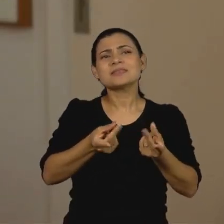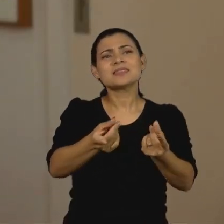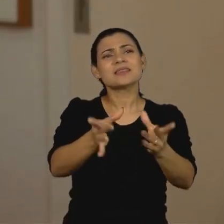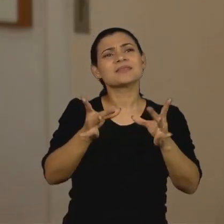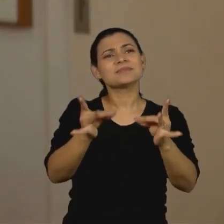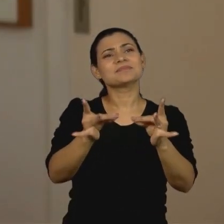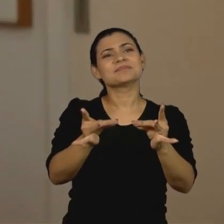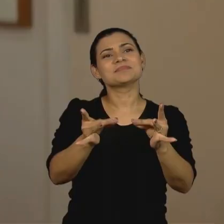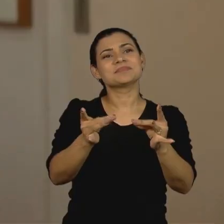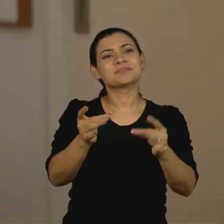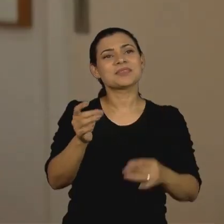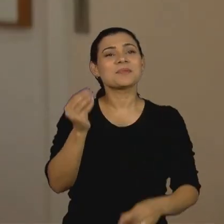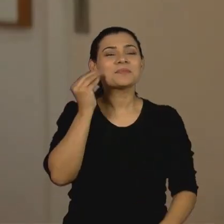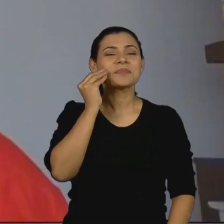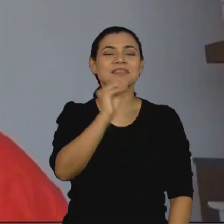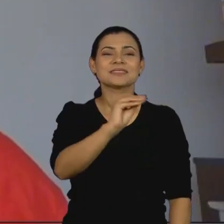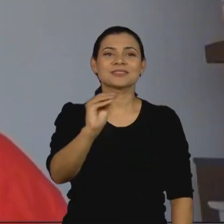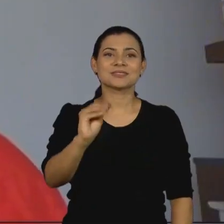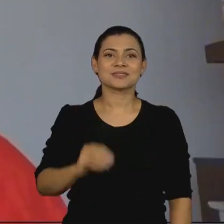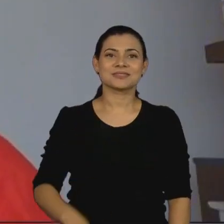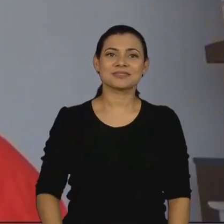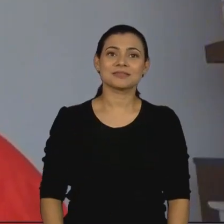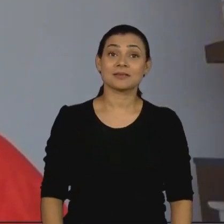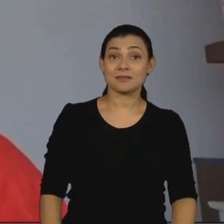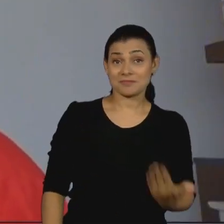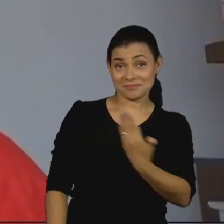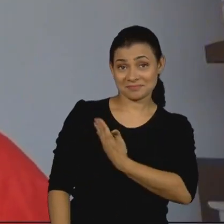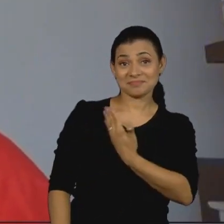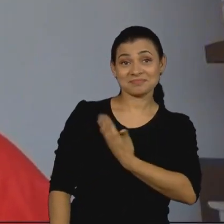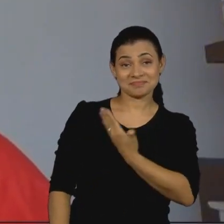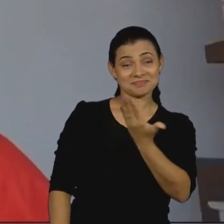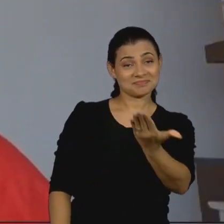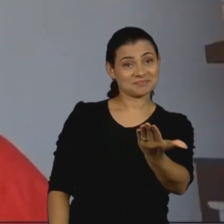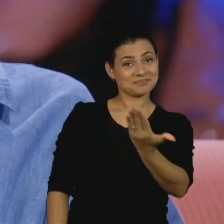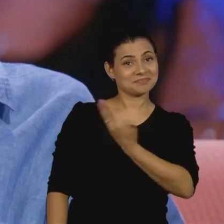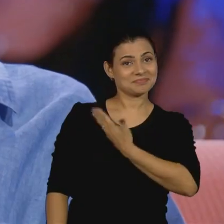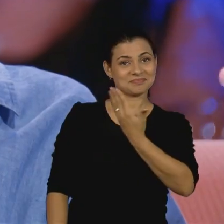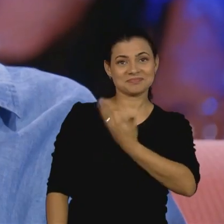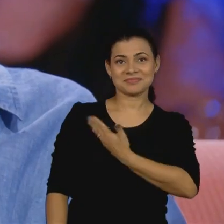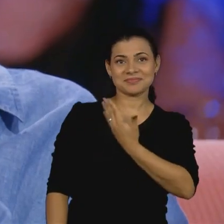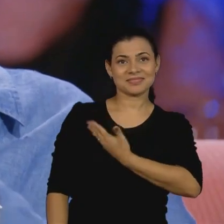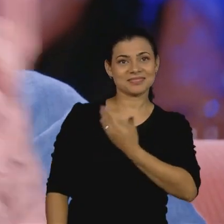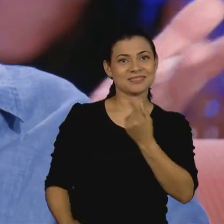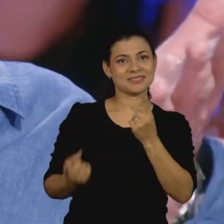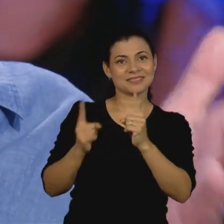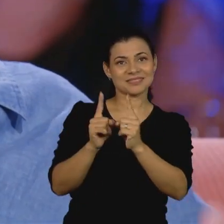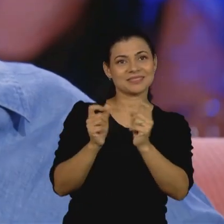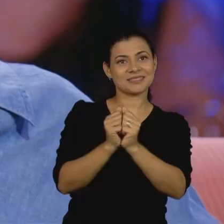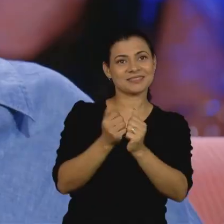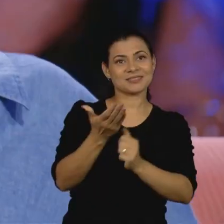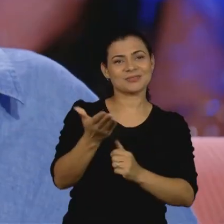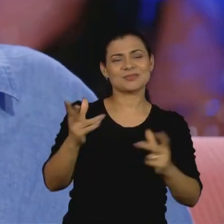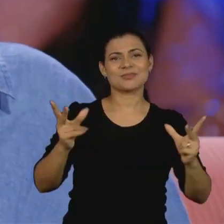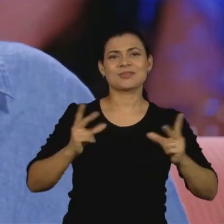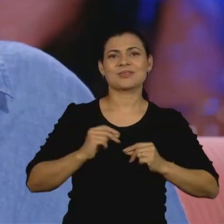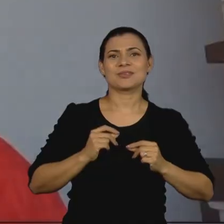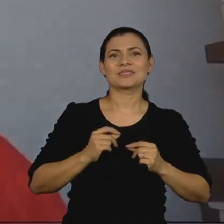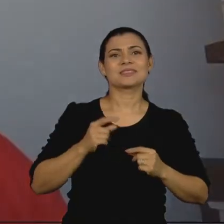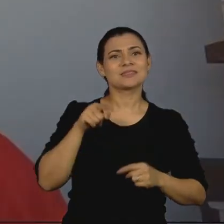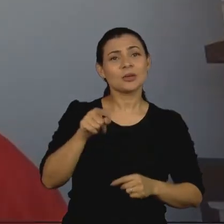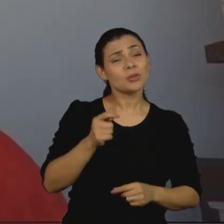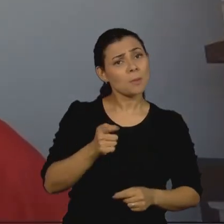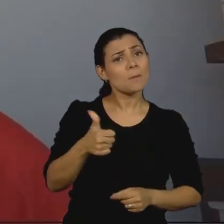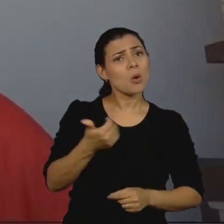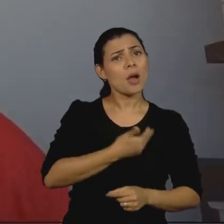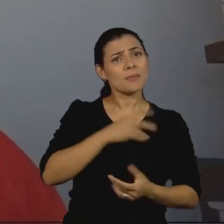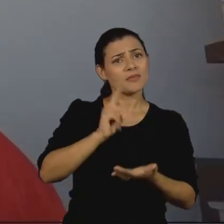gente tiver. Beijo. Meu amigo, meu companheiro de cena, amigo mesmo. Eu tenho poucos amigos e o Paulo é um deles.